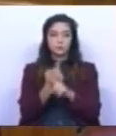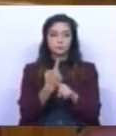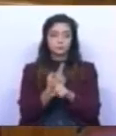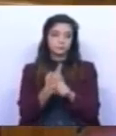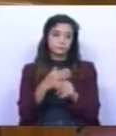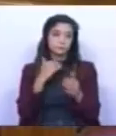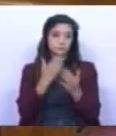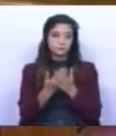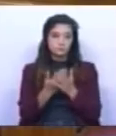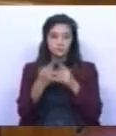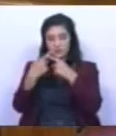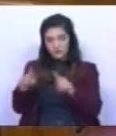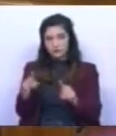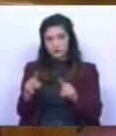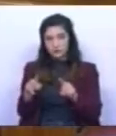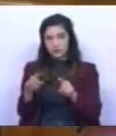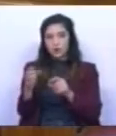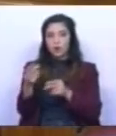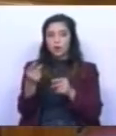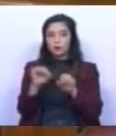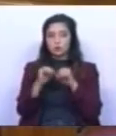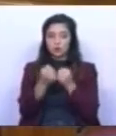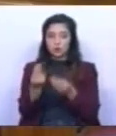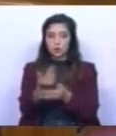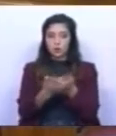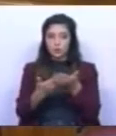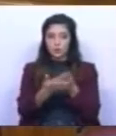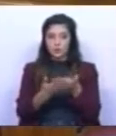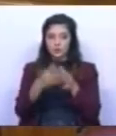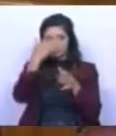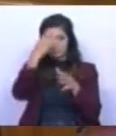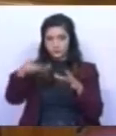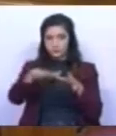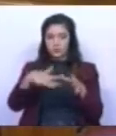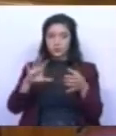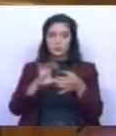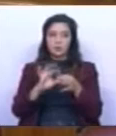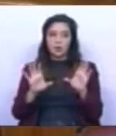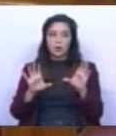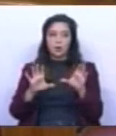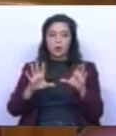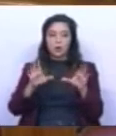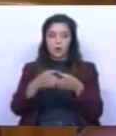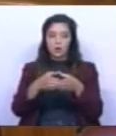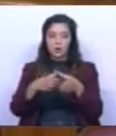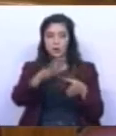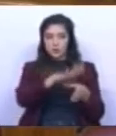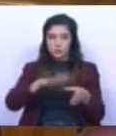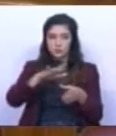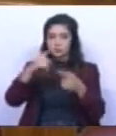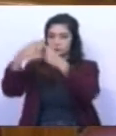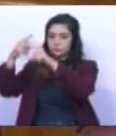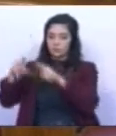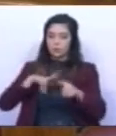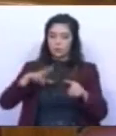trajeto da continuada divergência socioeconómica da Península de Setúbal relativamente ao conjunto metropolitano e até a outras regiões do país. De